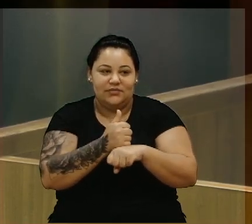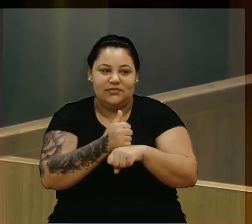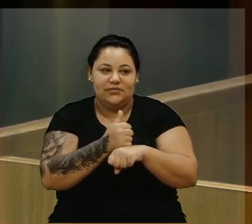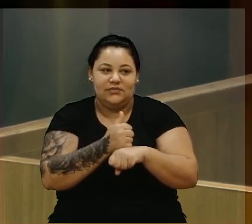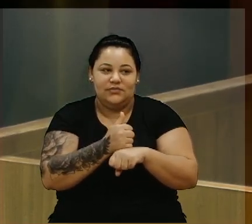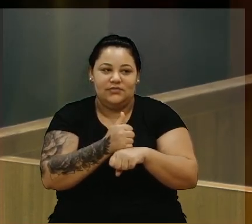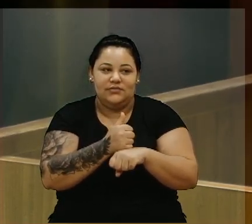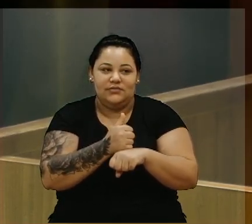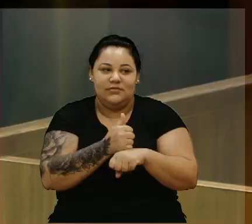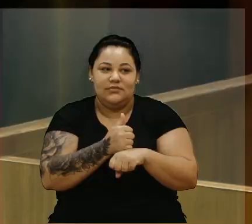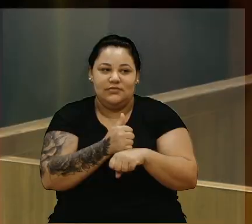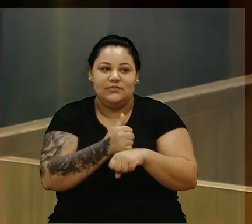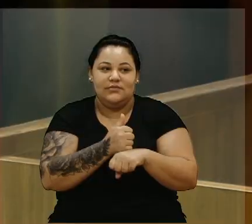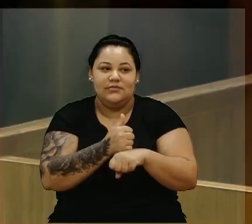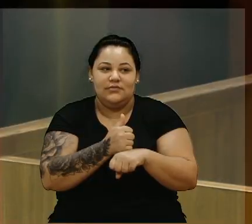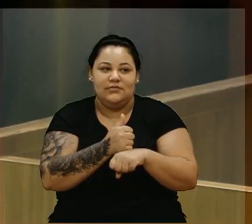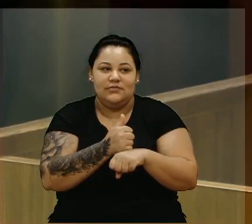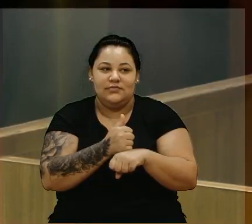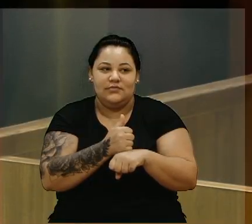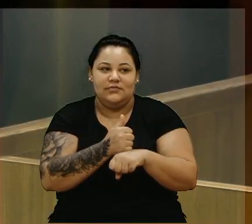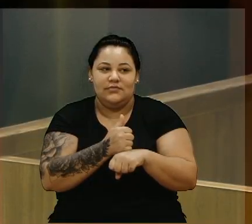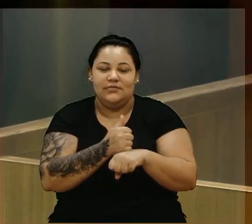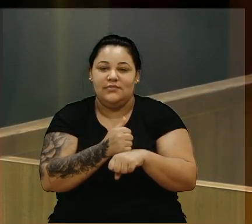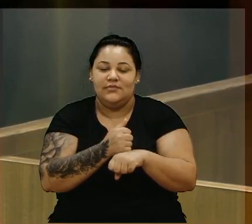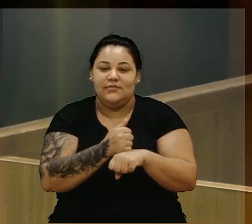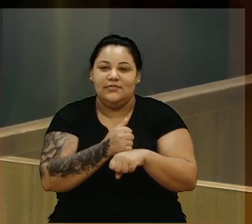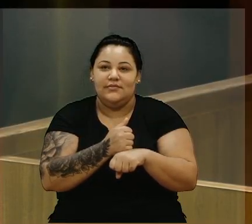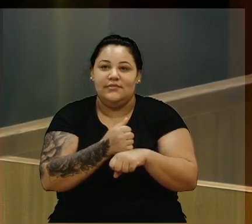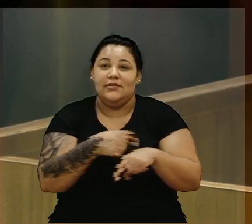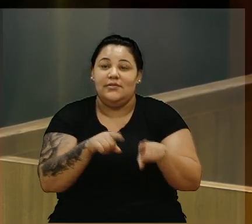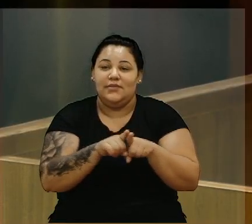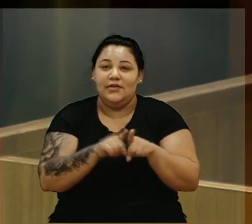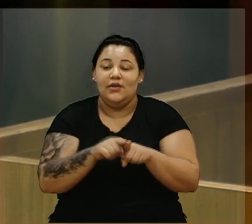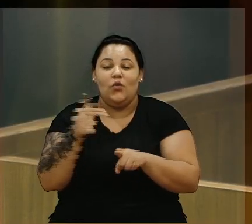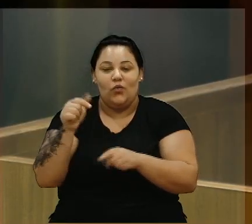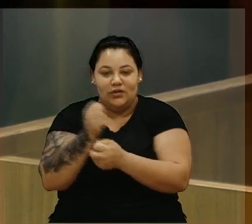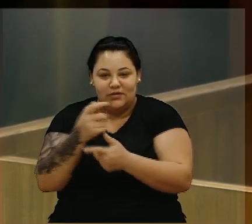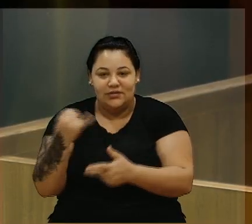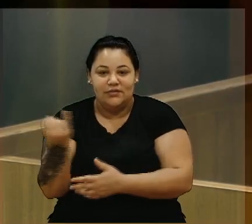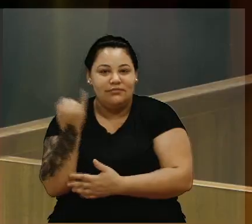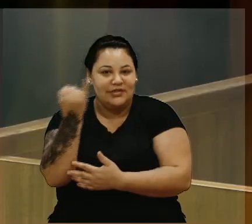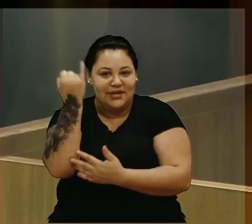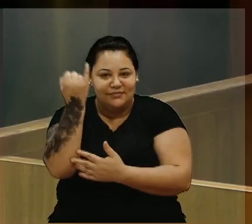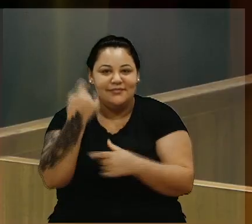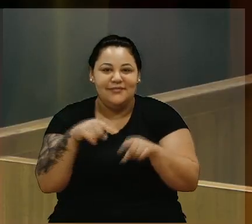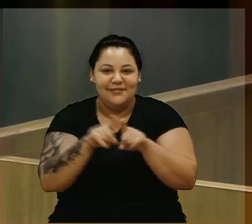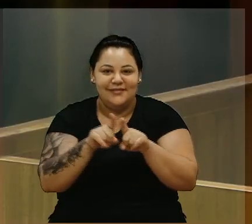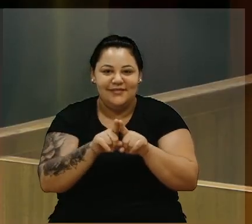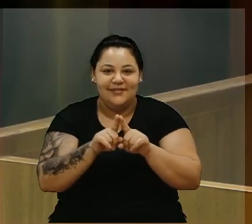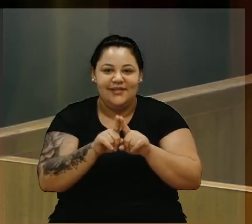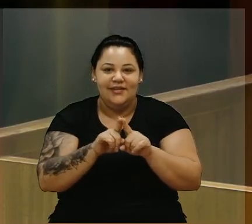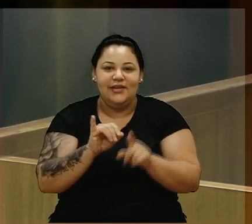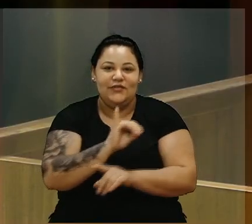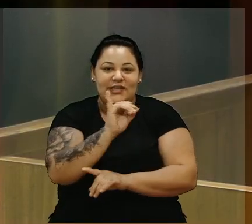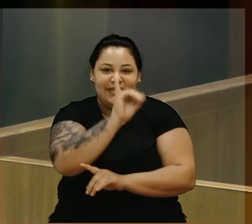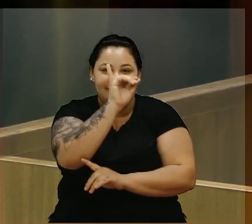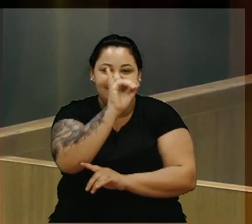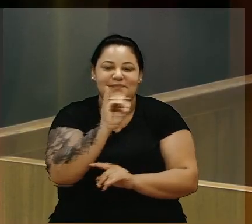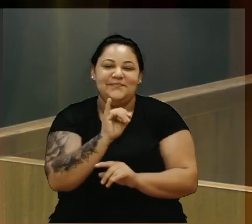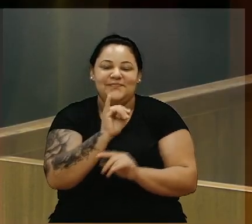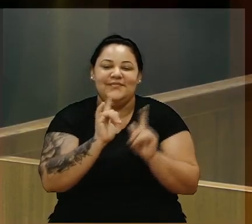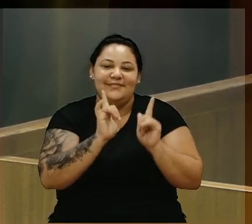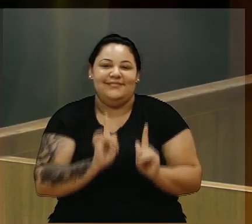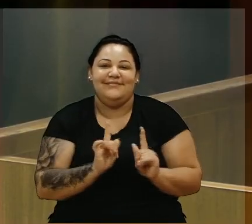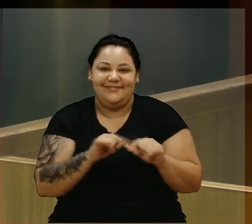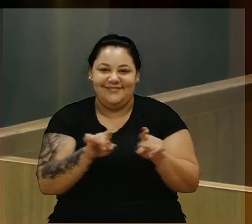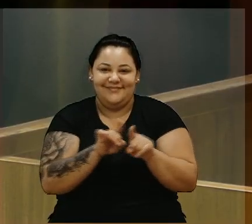demissões são muito superiores ao número de contratações. Tem uma outra situação também da gestão compartilhada na educação infantil, que